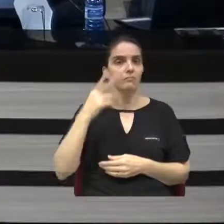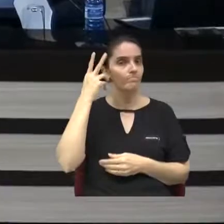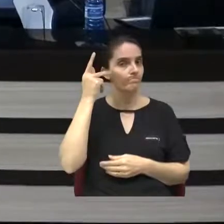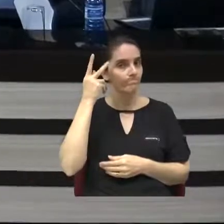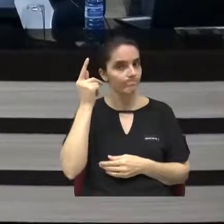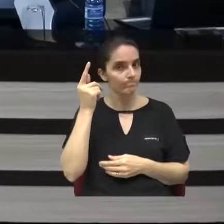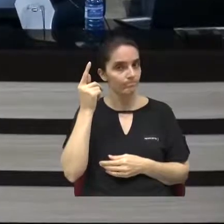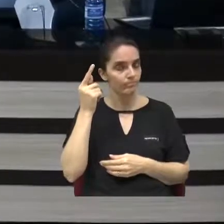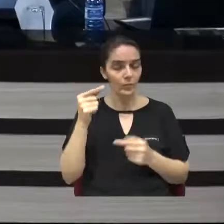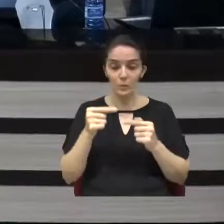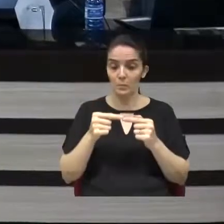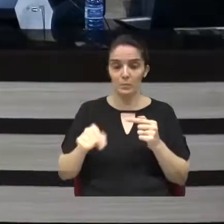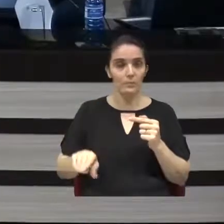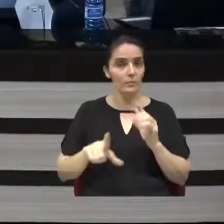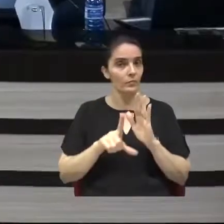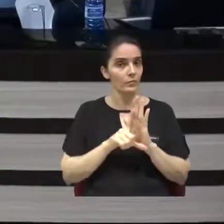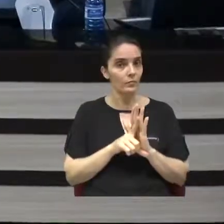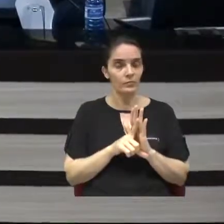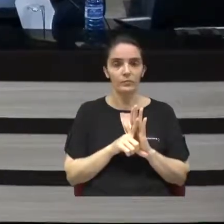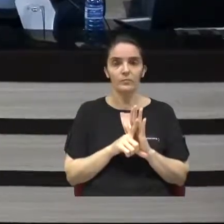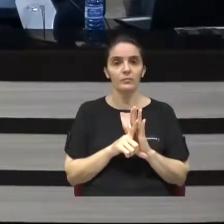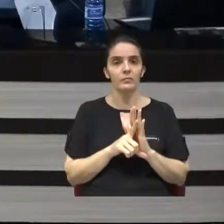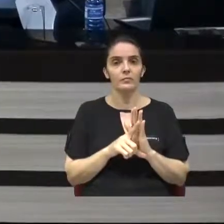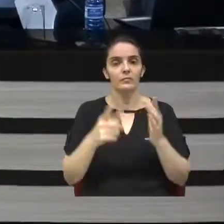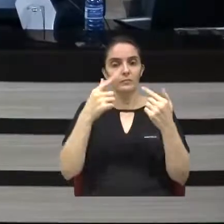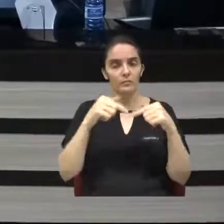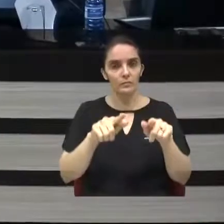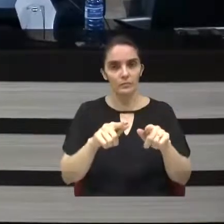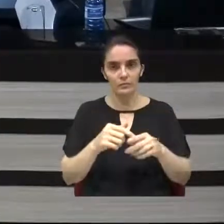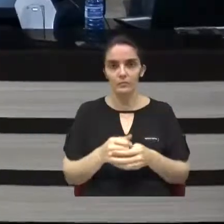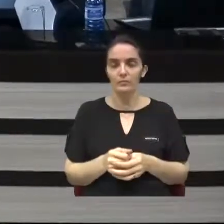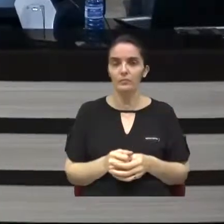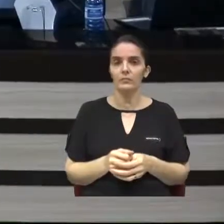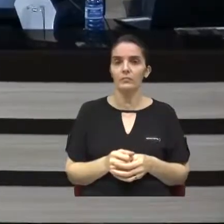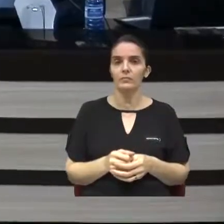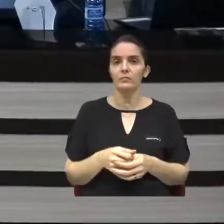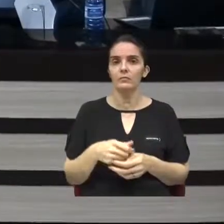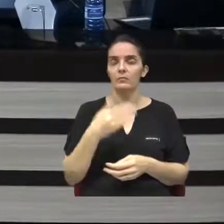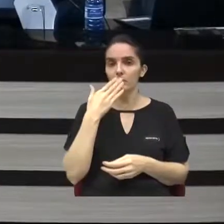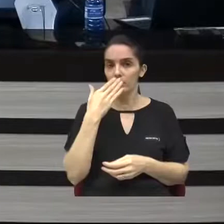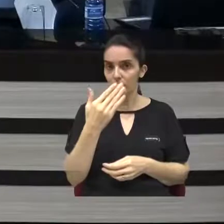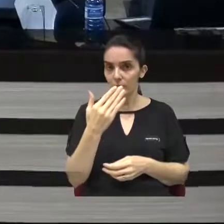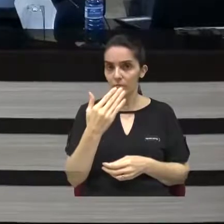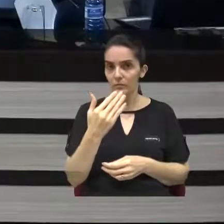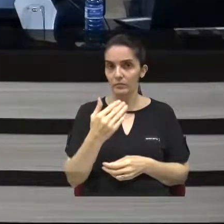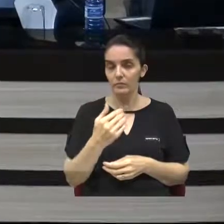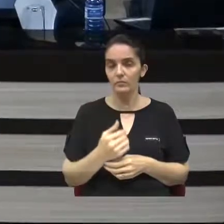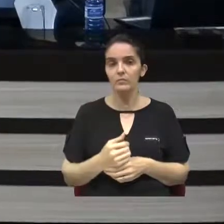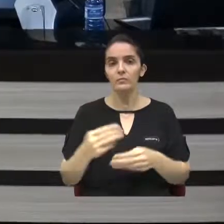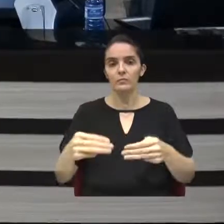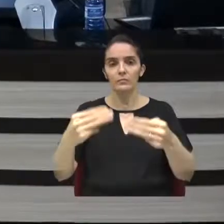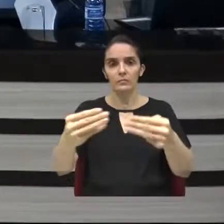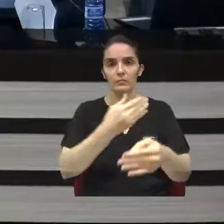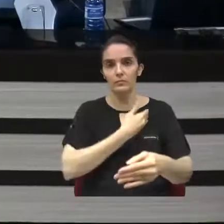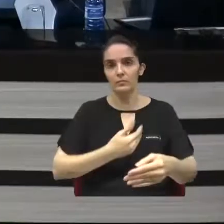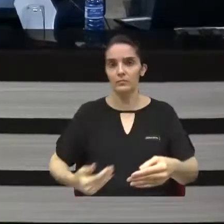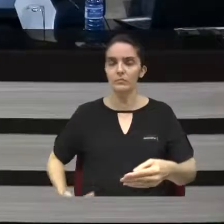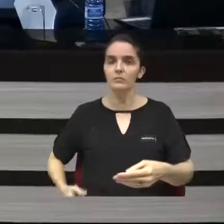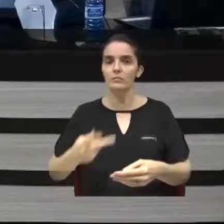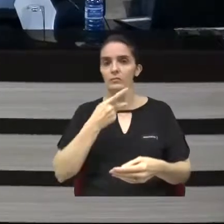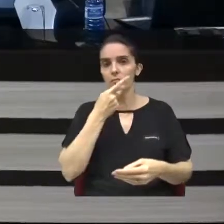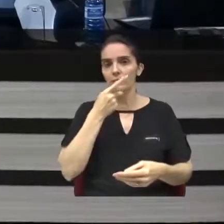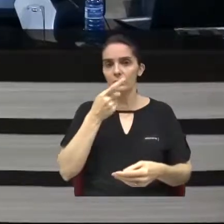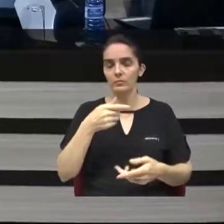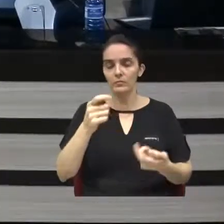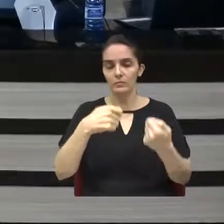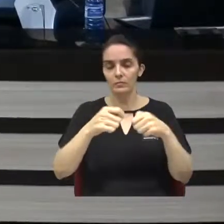inconstitucional, requerendo do douto representante do Ministério Público a apuração de supostos atos de improbidade